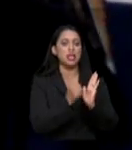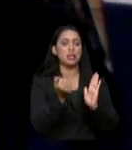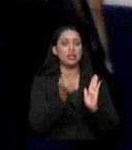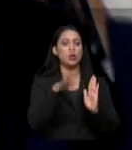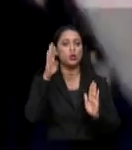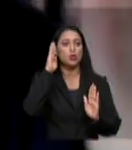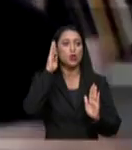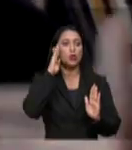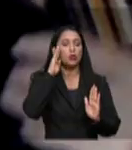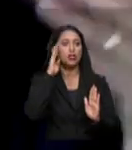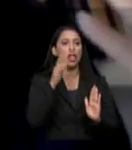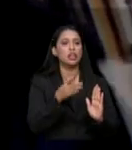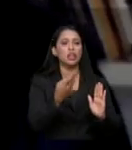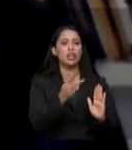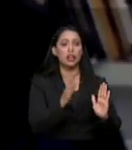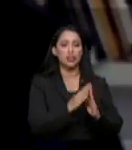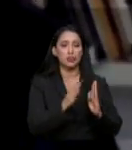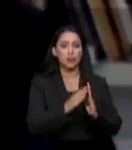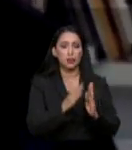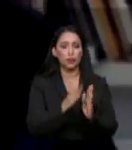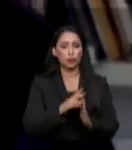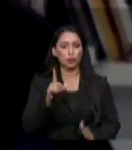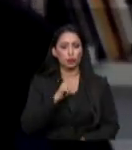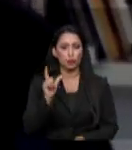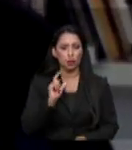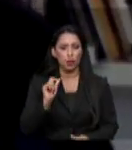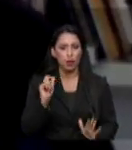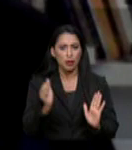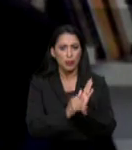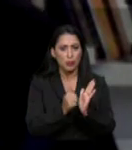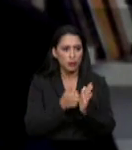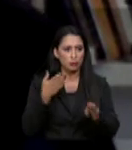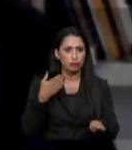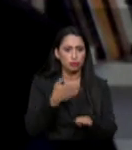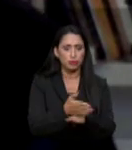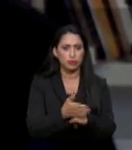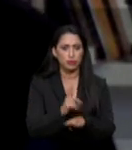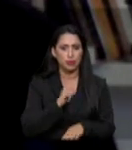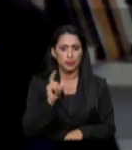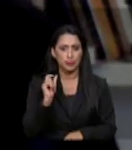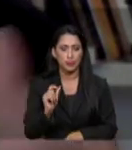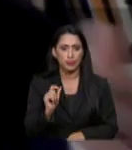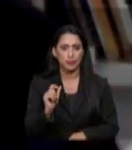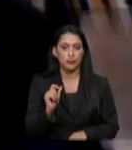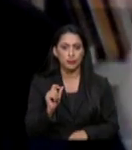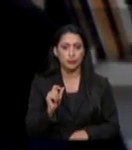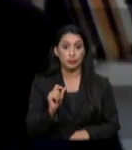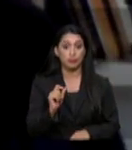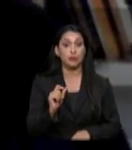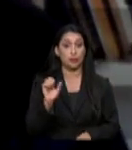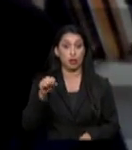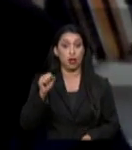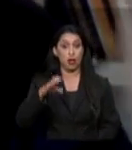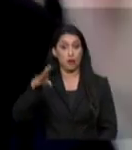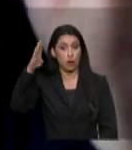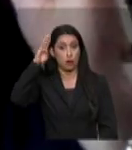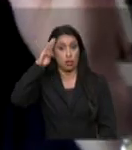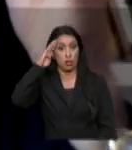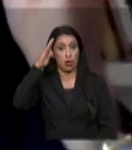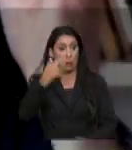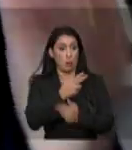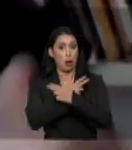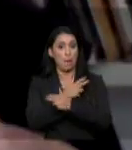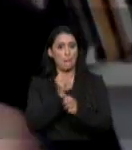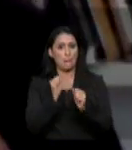adianta fechar a porta Ok vai ser arrombada É sim sim as forças armadas podem